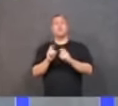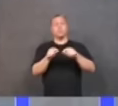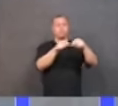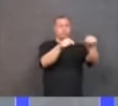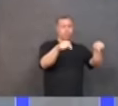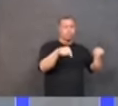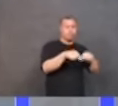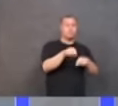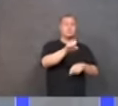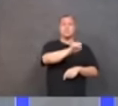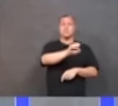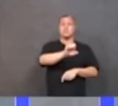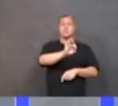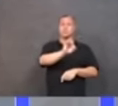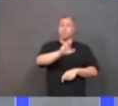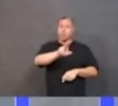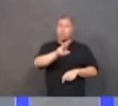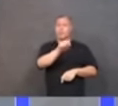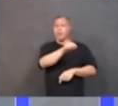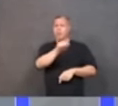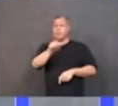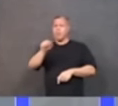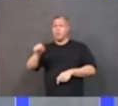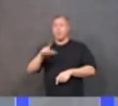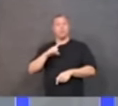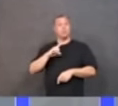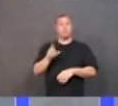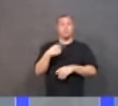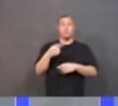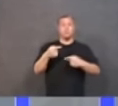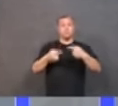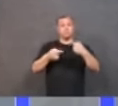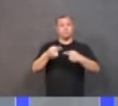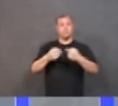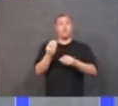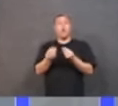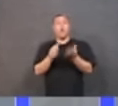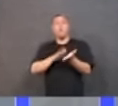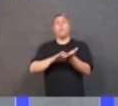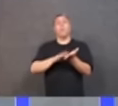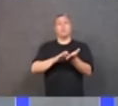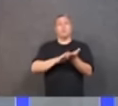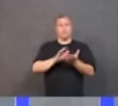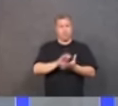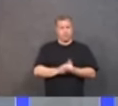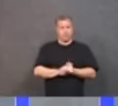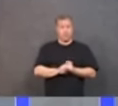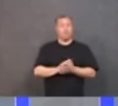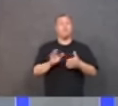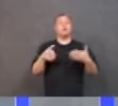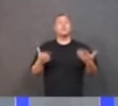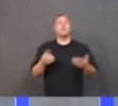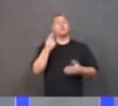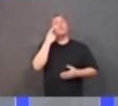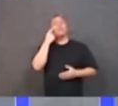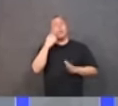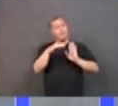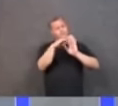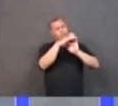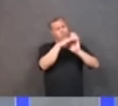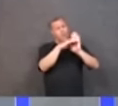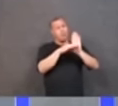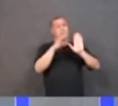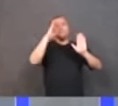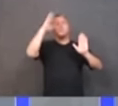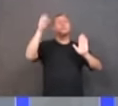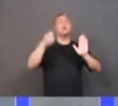gente possa discutir de uma forma mais adequada como fazer os gastos e efetivamente elencar aquilo que é prioridade